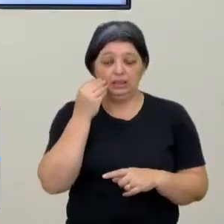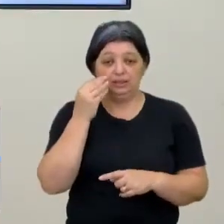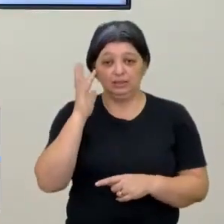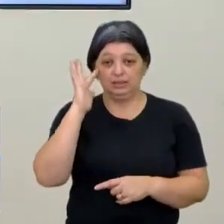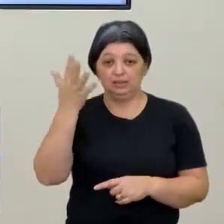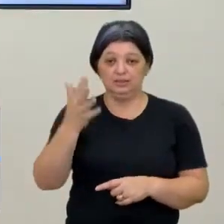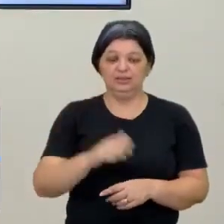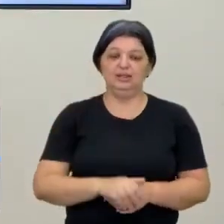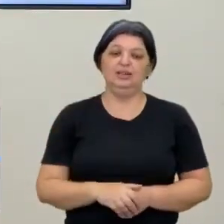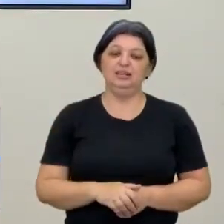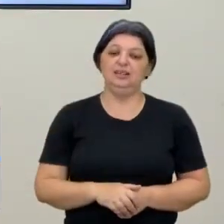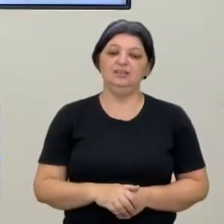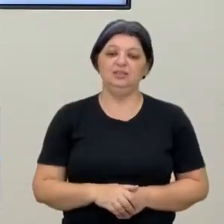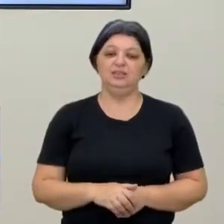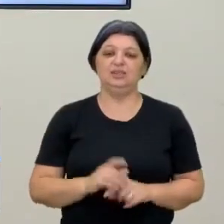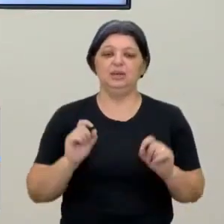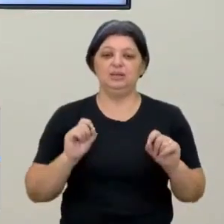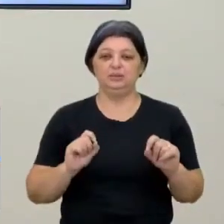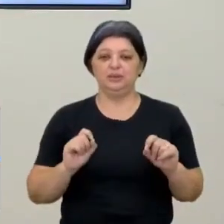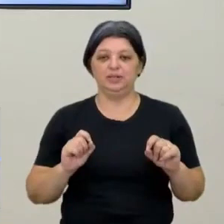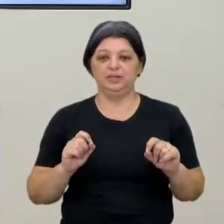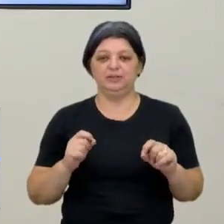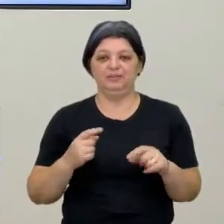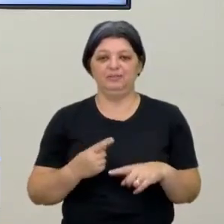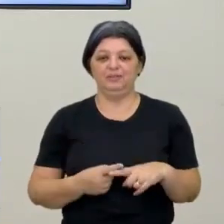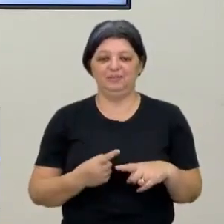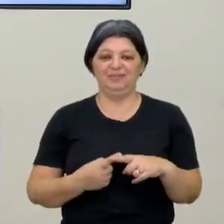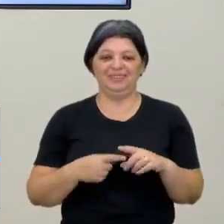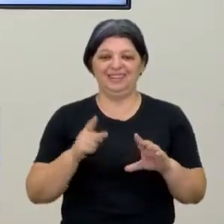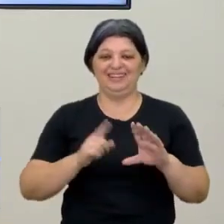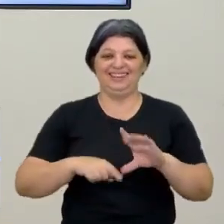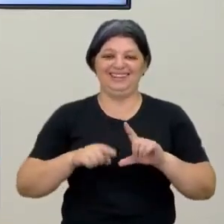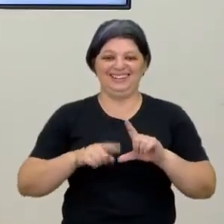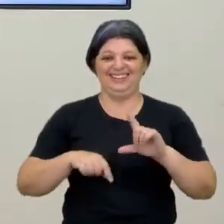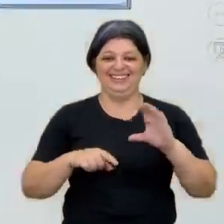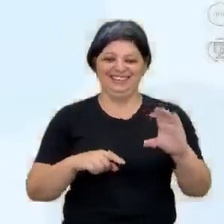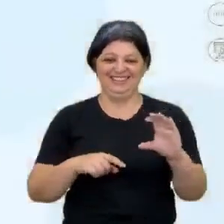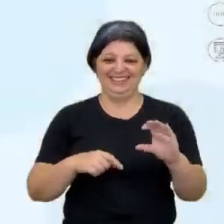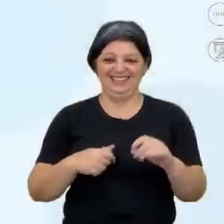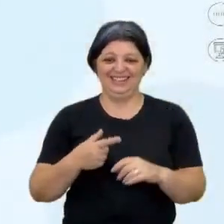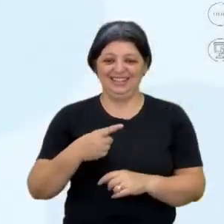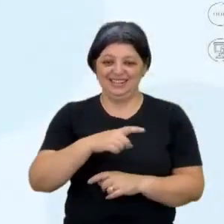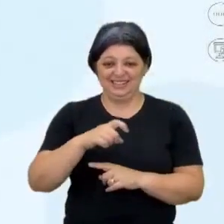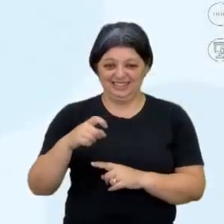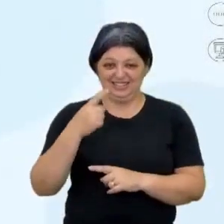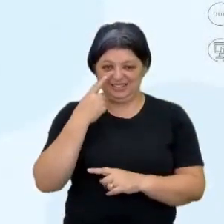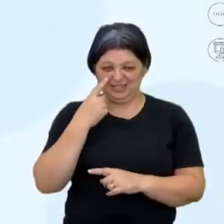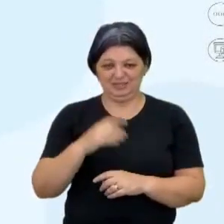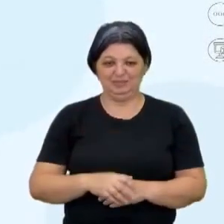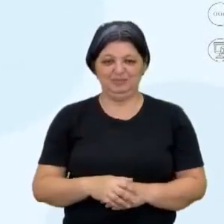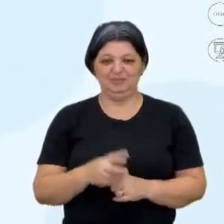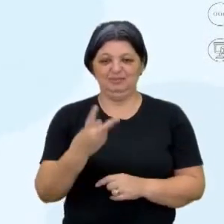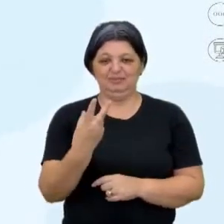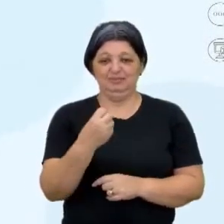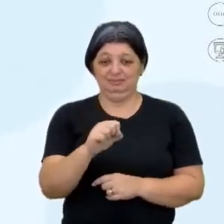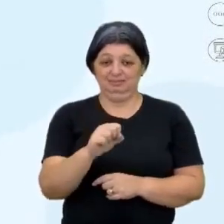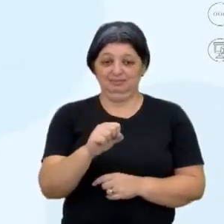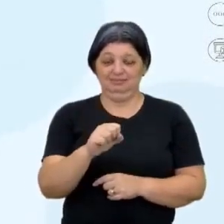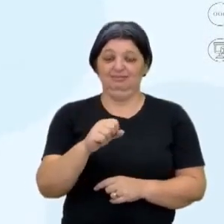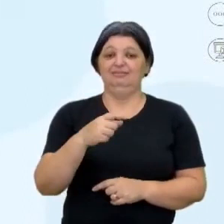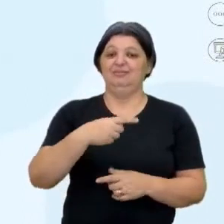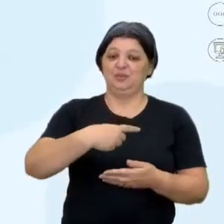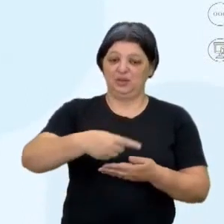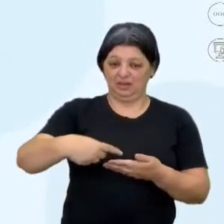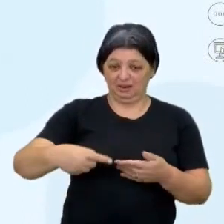certo? Então, chamando a caneta de C, poderia ter sido X, tá certo? Olha lá, ó. Então, vai ficar assim, 28, que é o